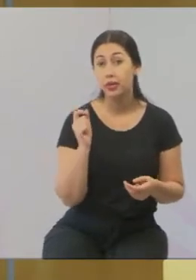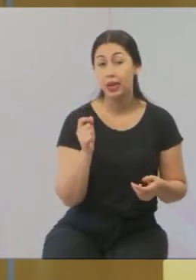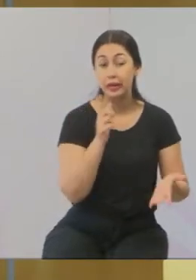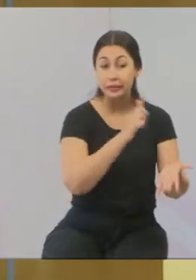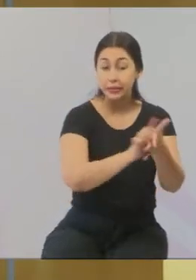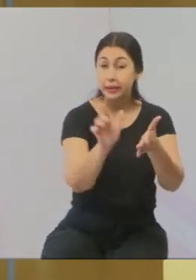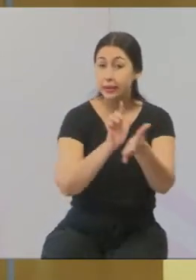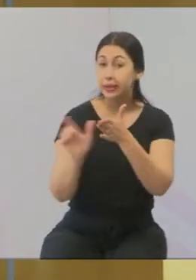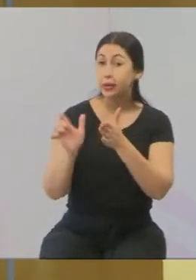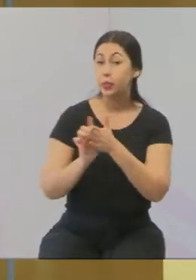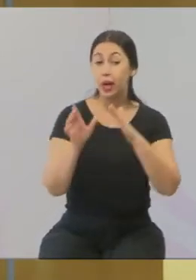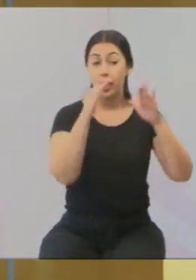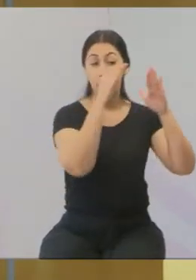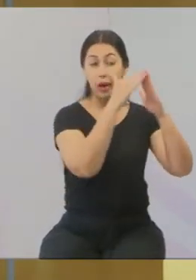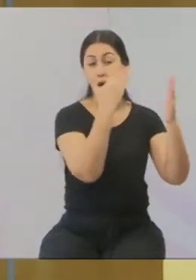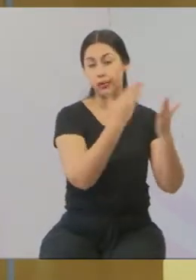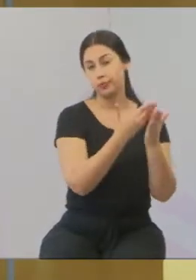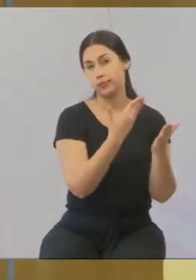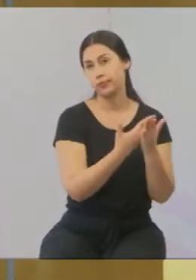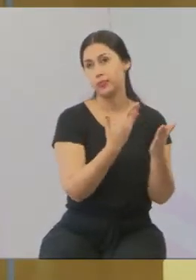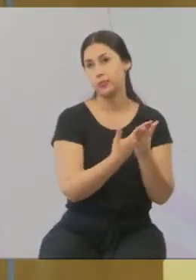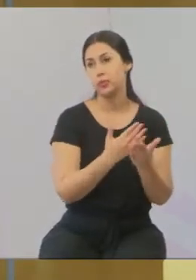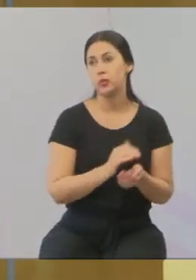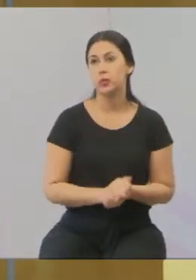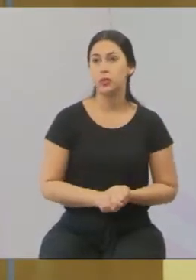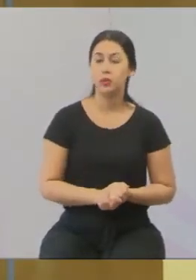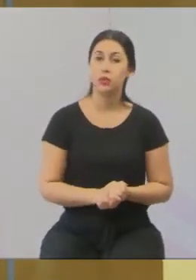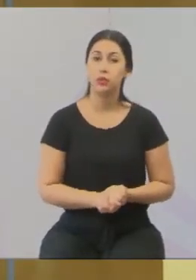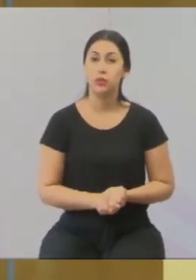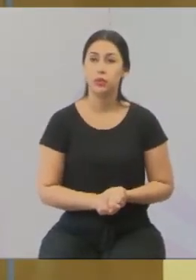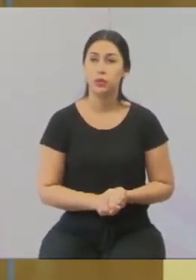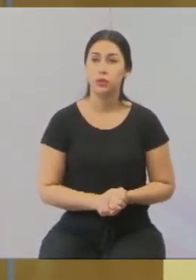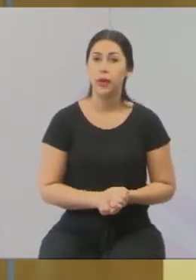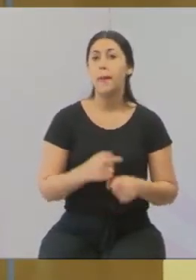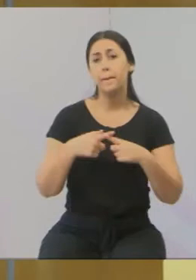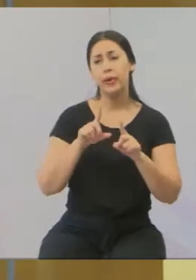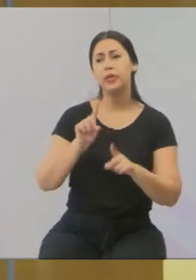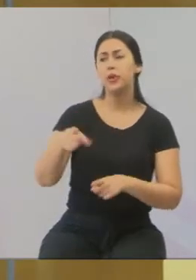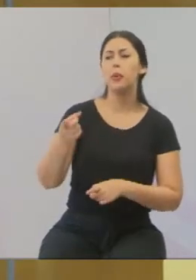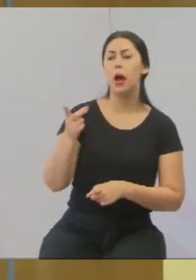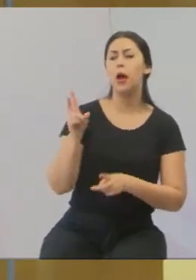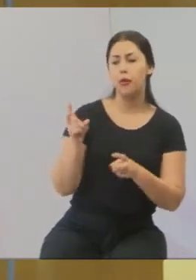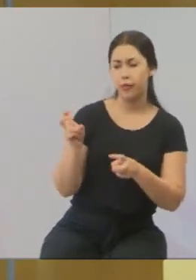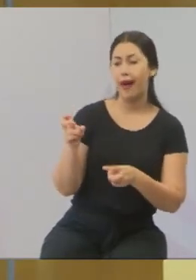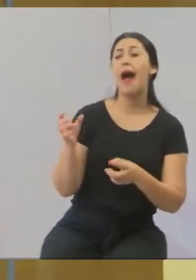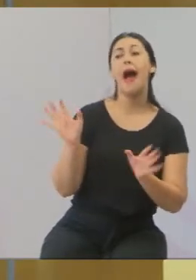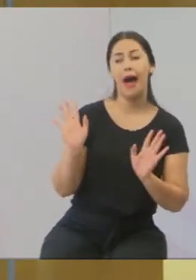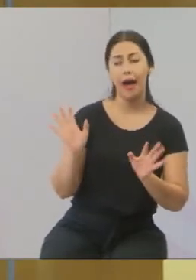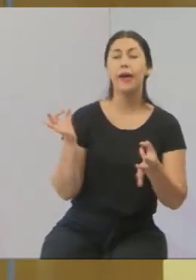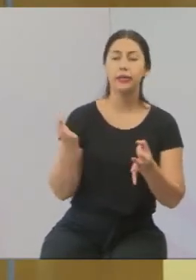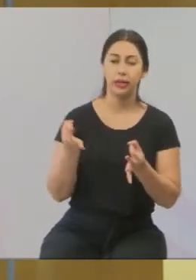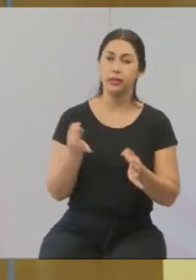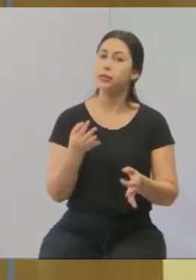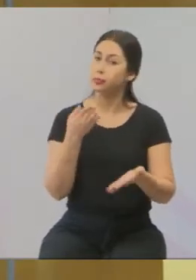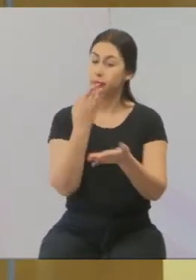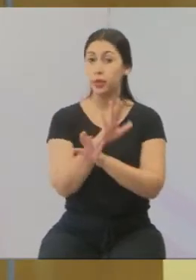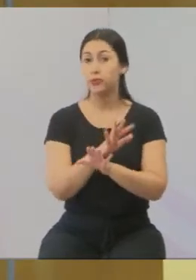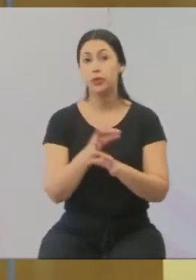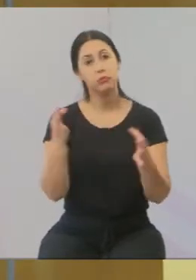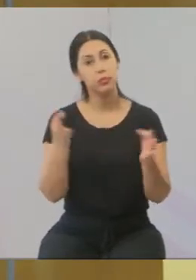escolas. Então, não quero entrar no mérito, depois foi reconhecido, foi aprovado, ótimo,